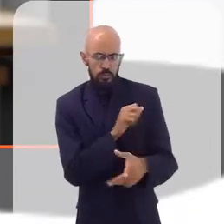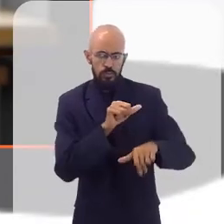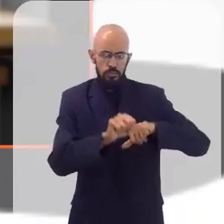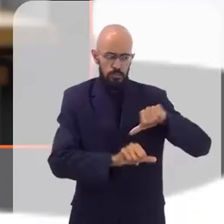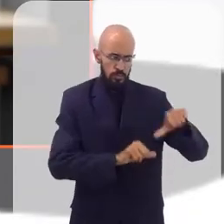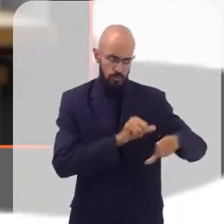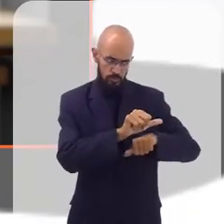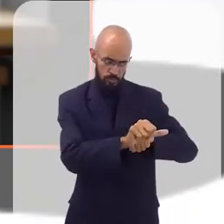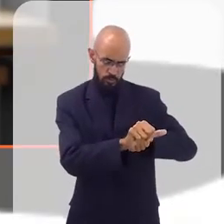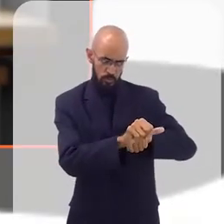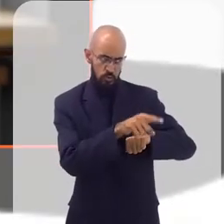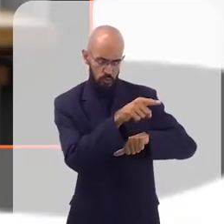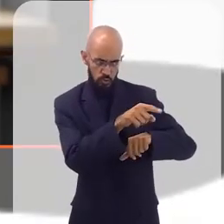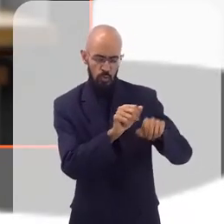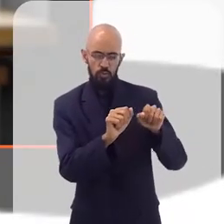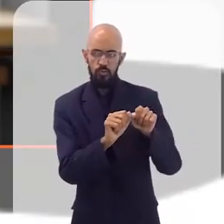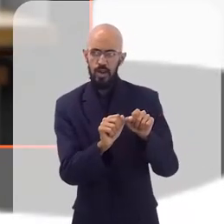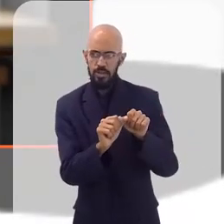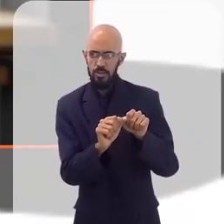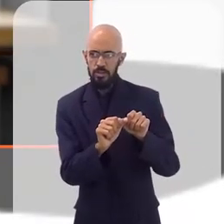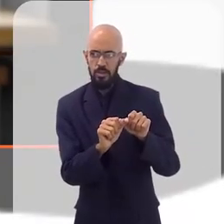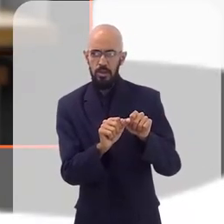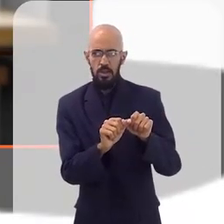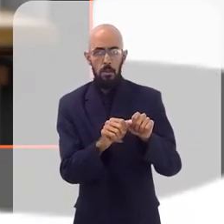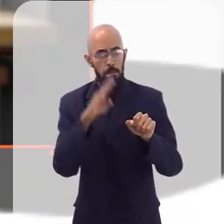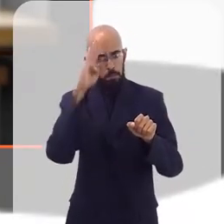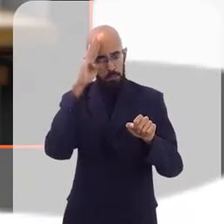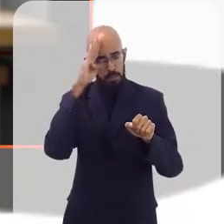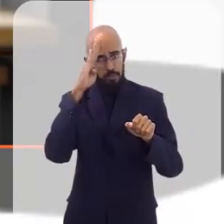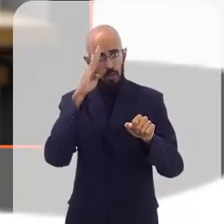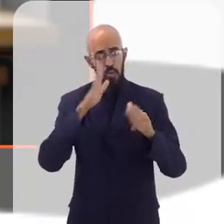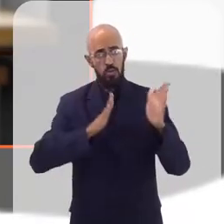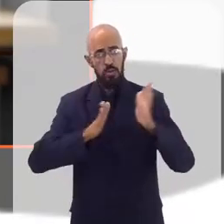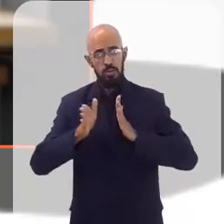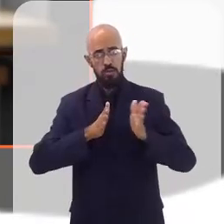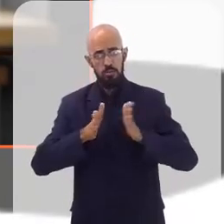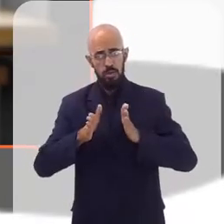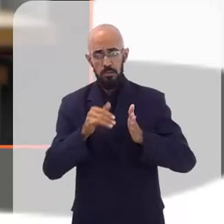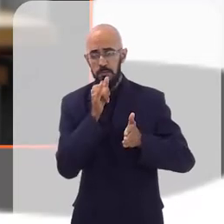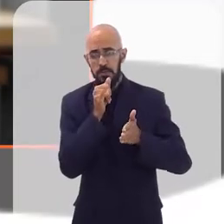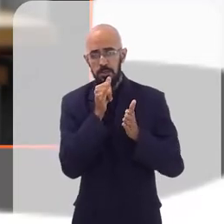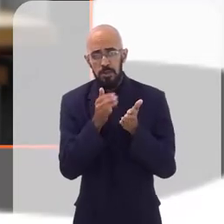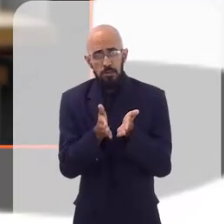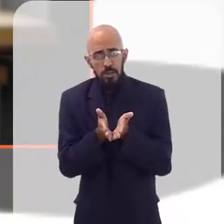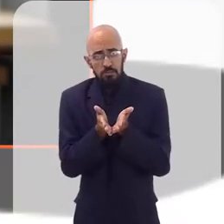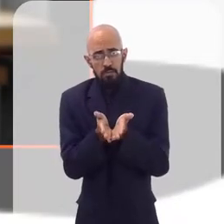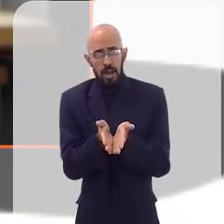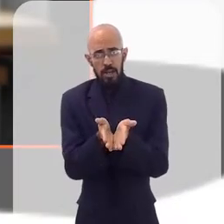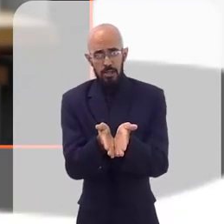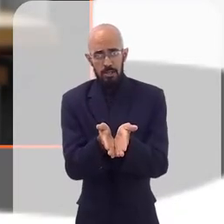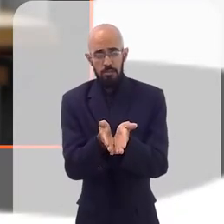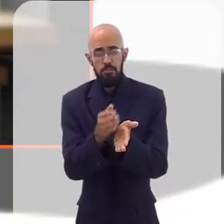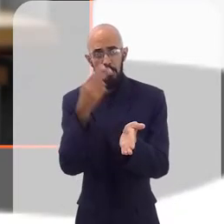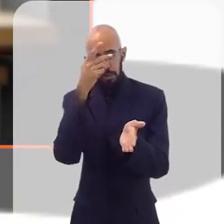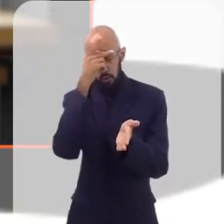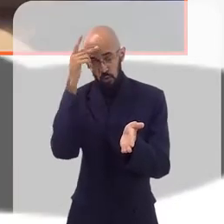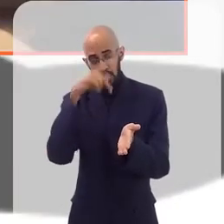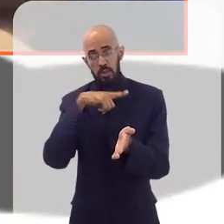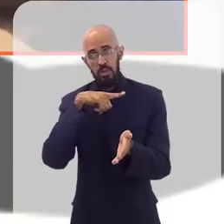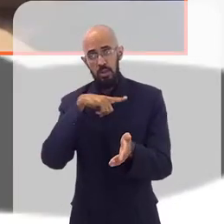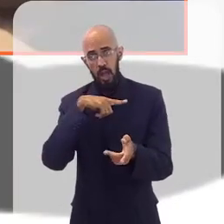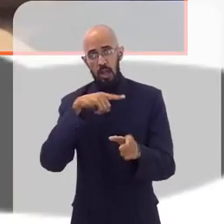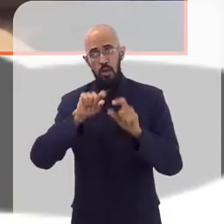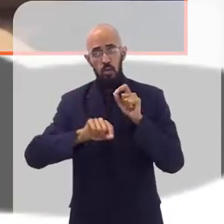transformação que o senhor está promovendo Justamente na sensibilidade eu fico imaginando nas barcas de por exemplo né para uma pessoa que tem